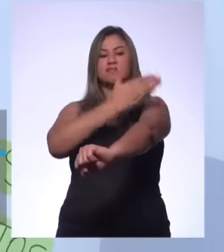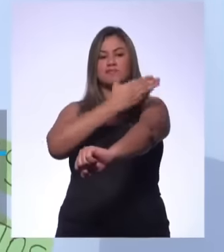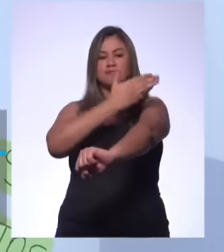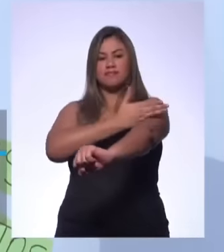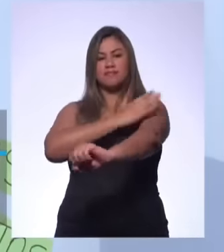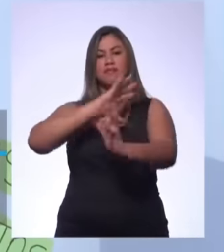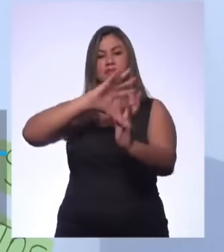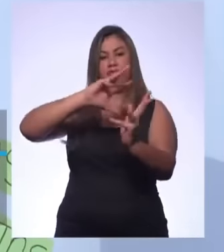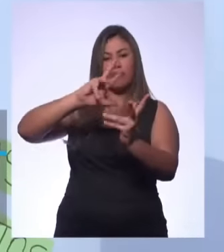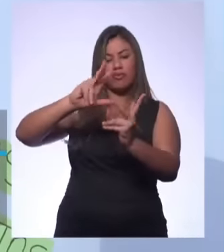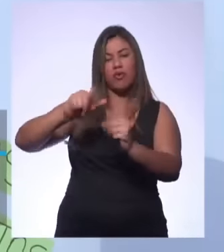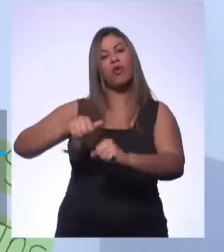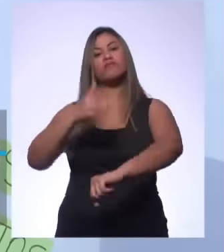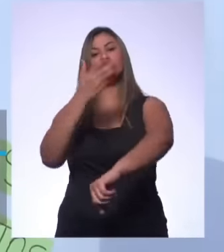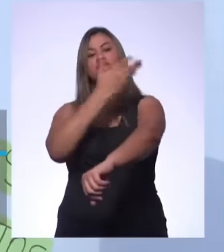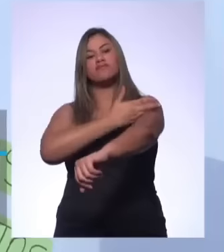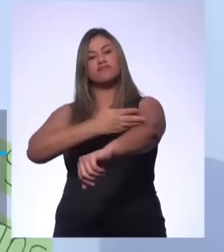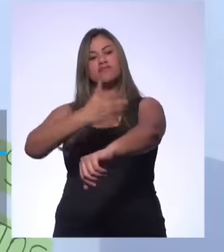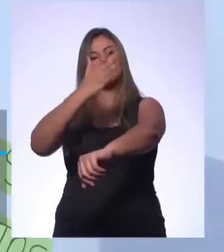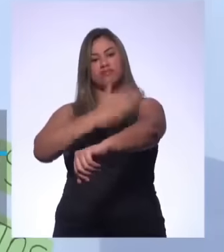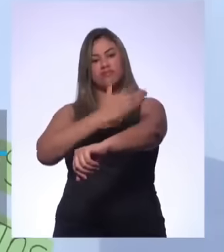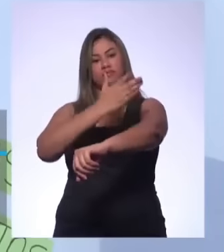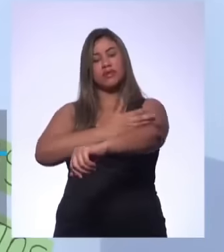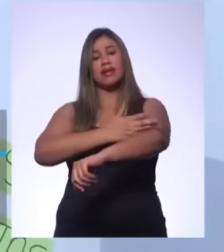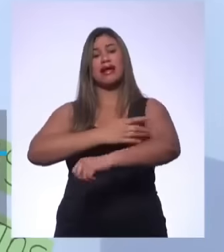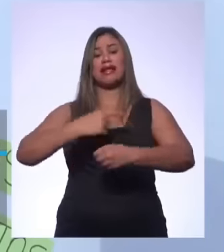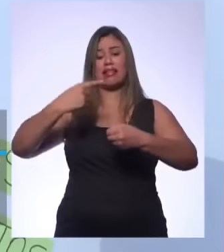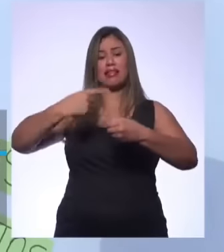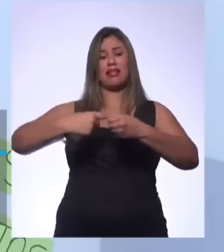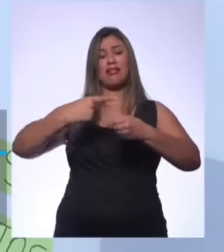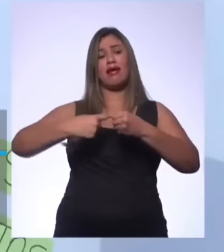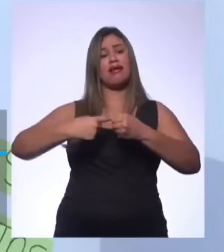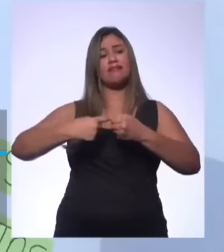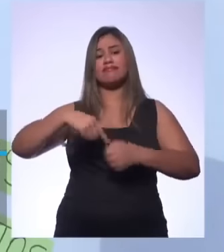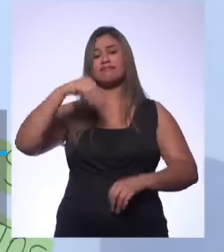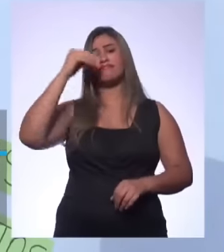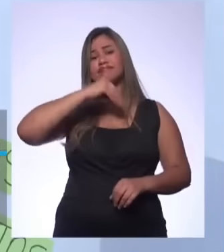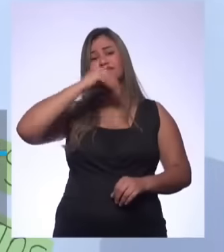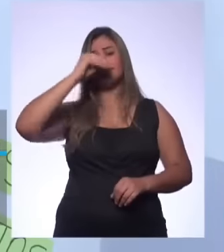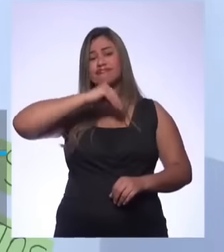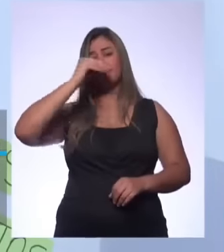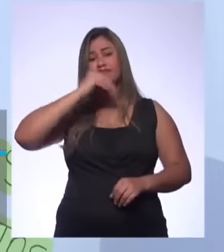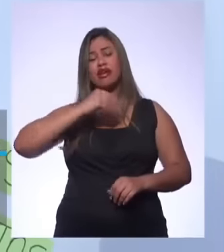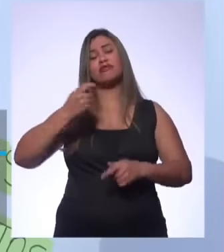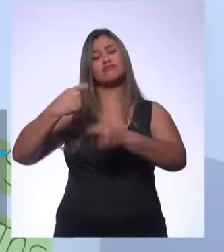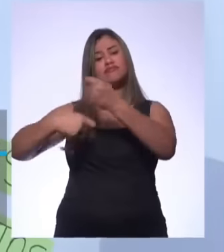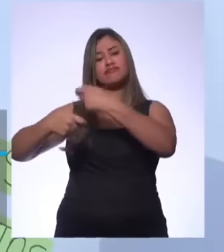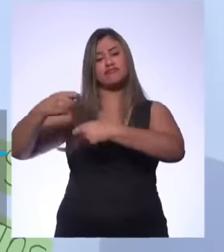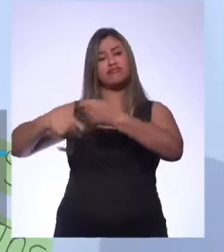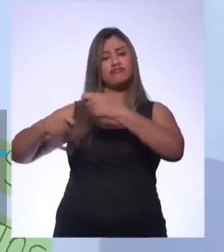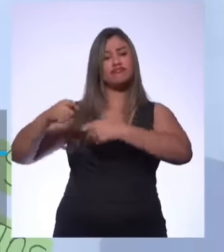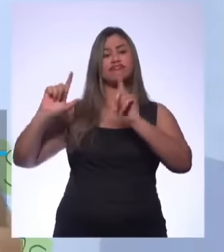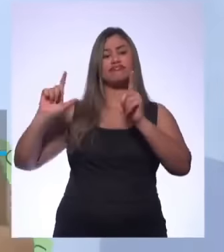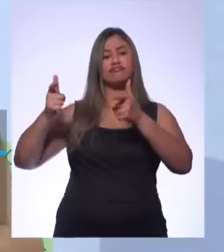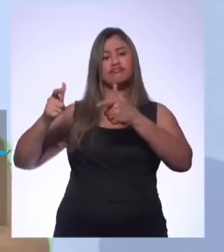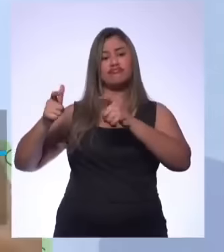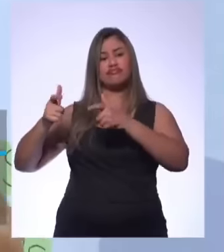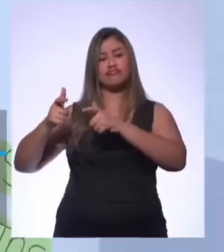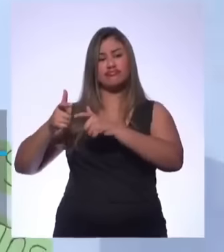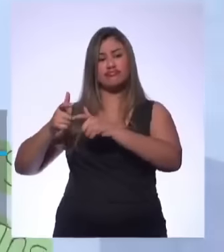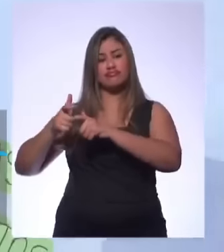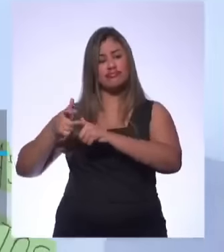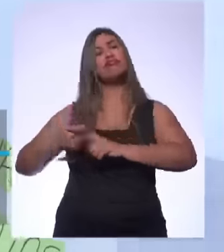um momento onde a cidade ela vai perder a sua importância. Logo, o comércio também vai diminuir. Aí, o